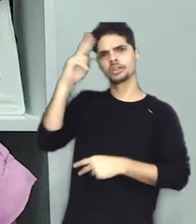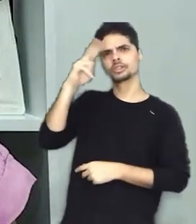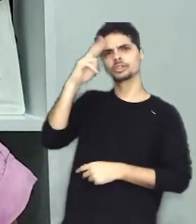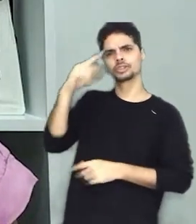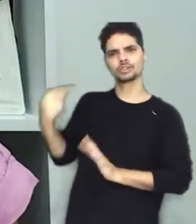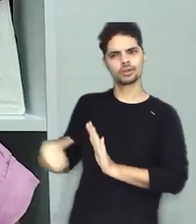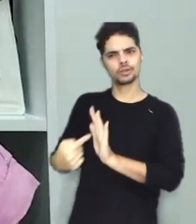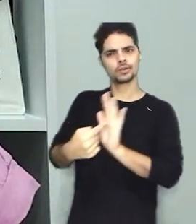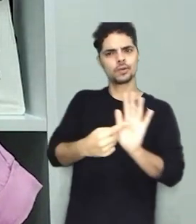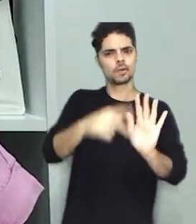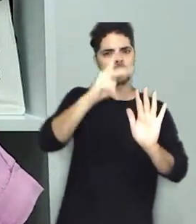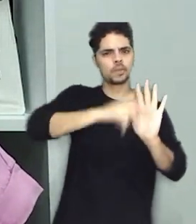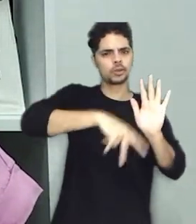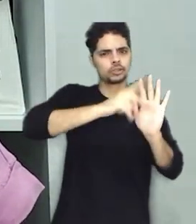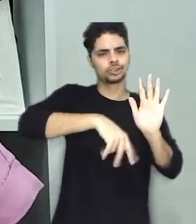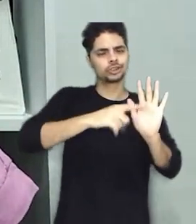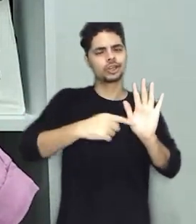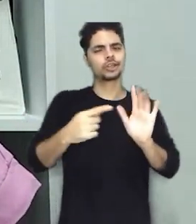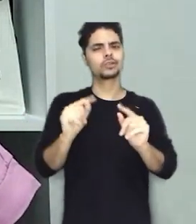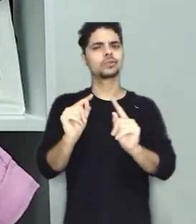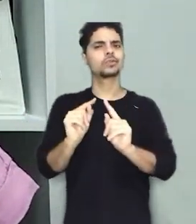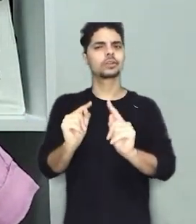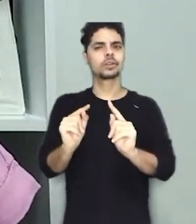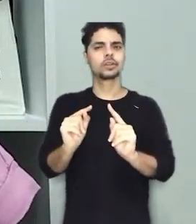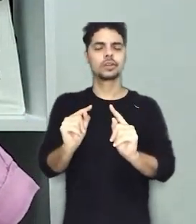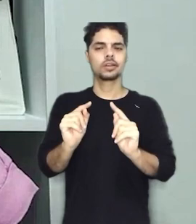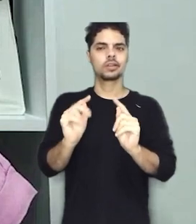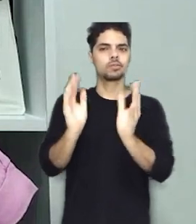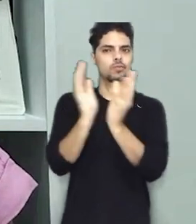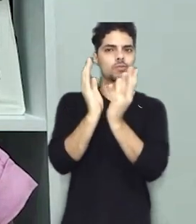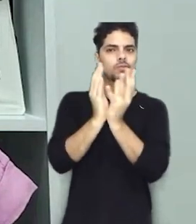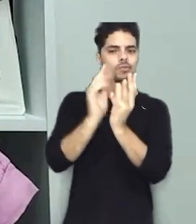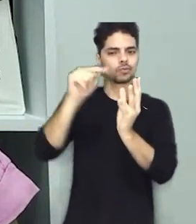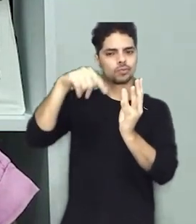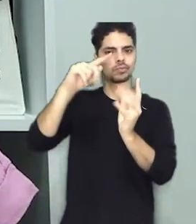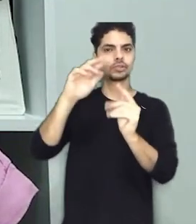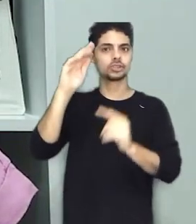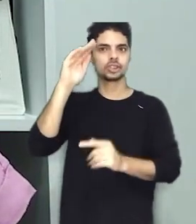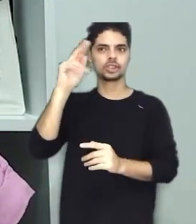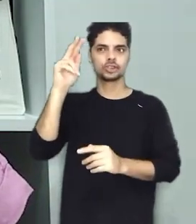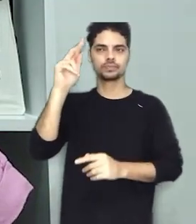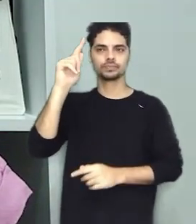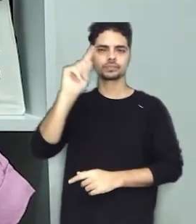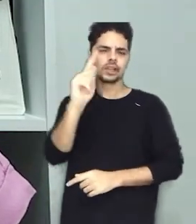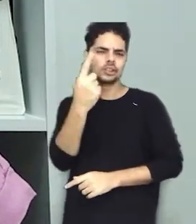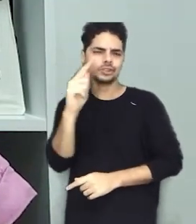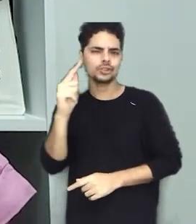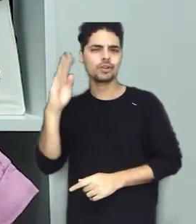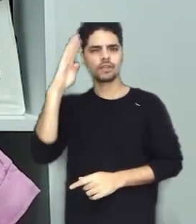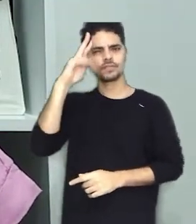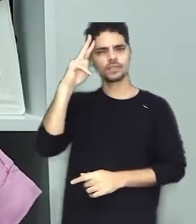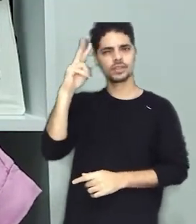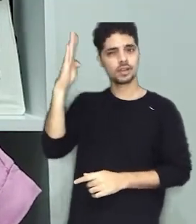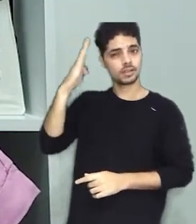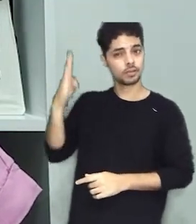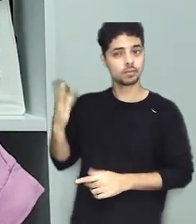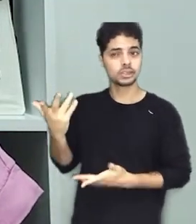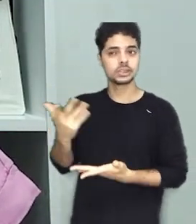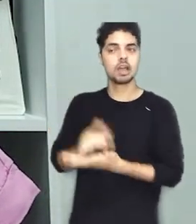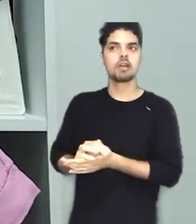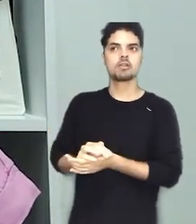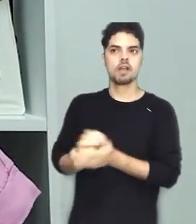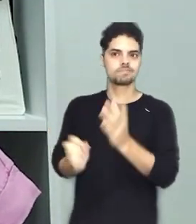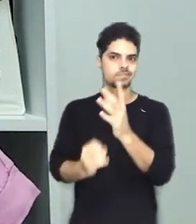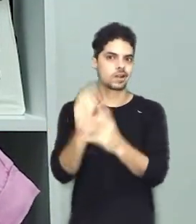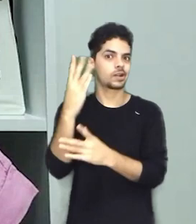pelo projeto historiográfico do Instituto Histórico e Geográfico Brasileiro, ainda lá no século XIX, que criou uma